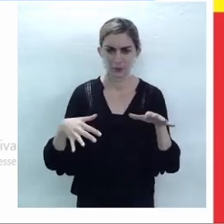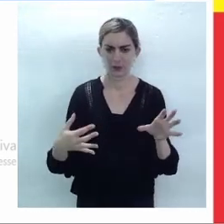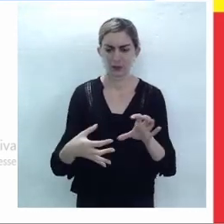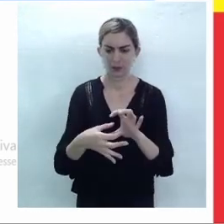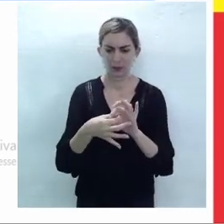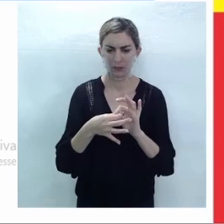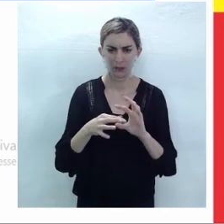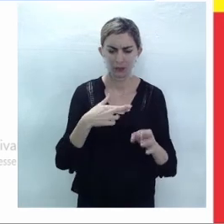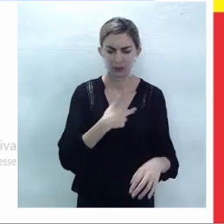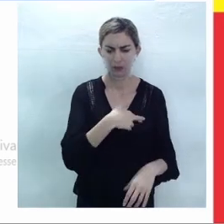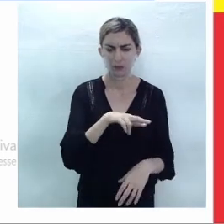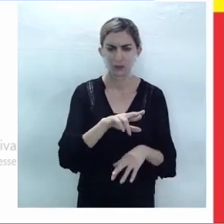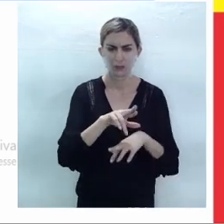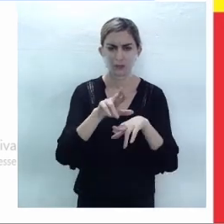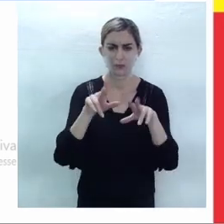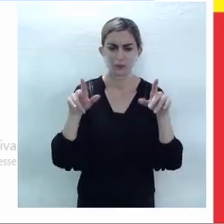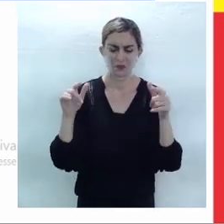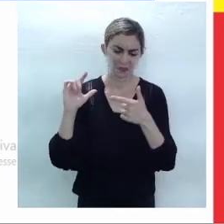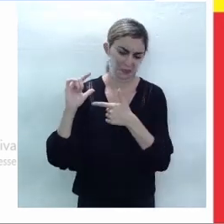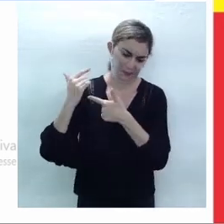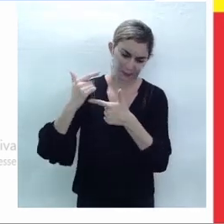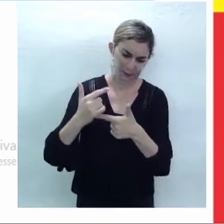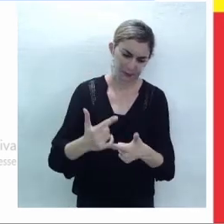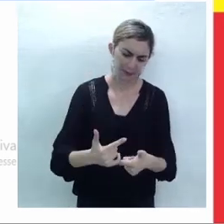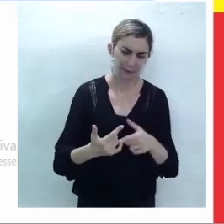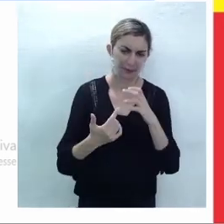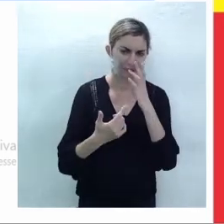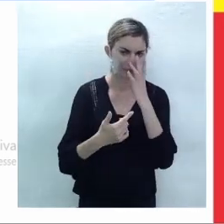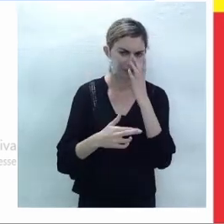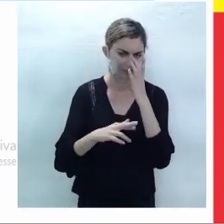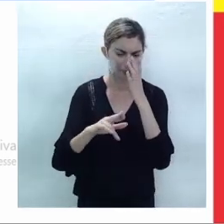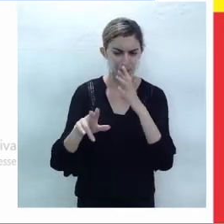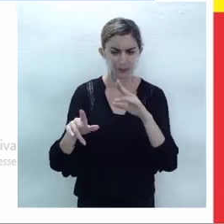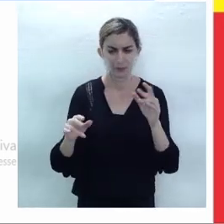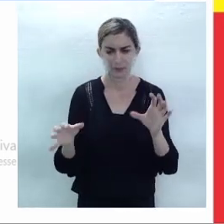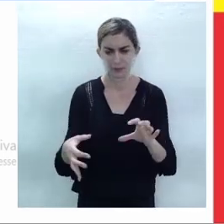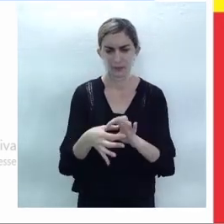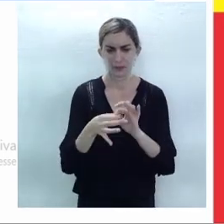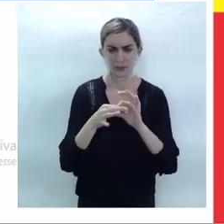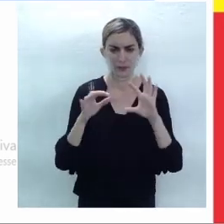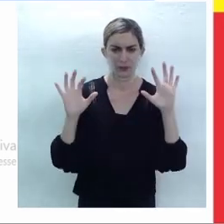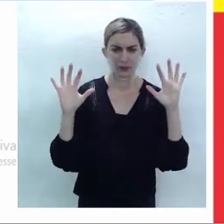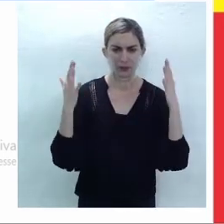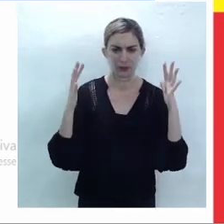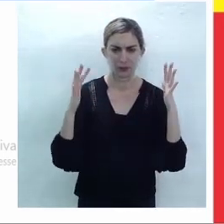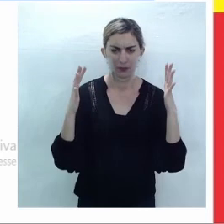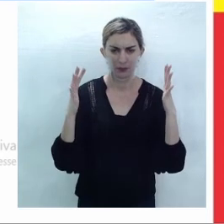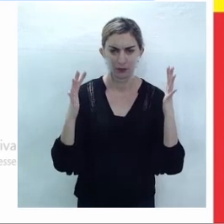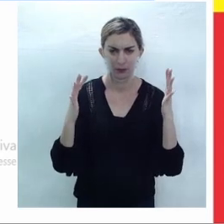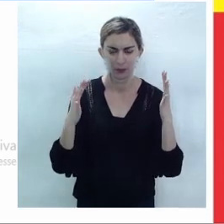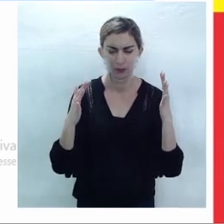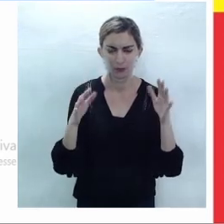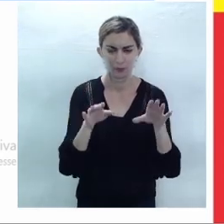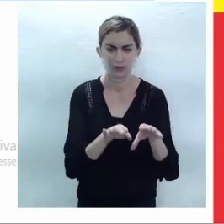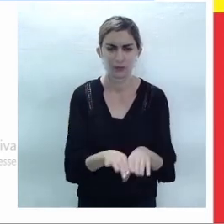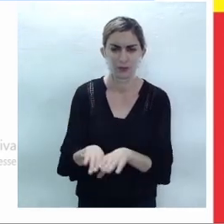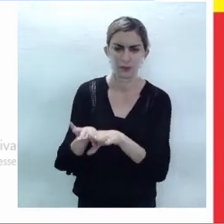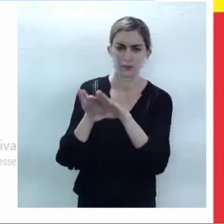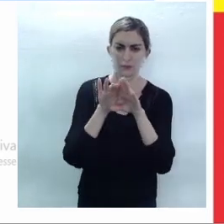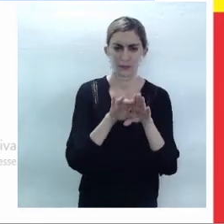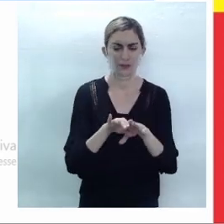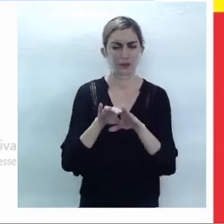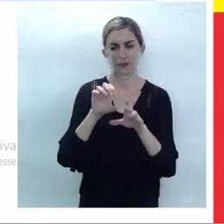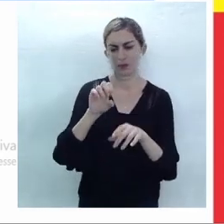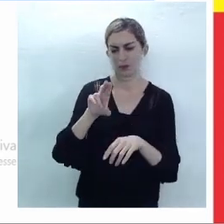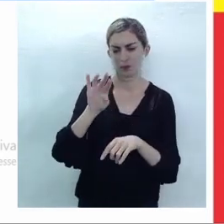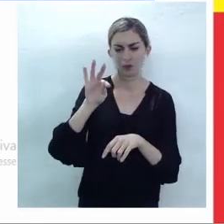aí, vários membros de tradições religiosas diferentes estão celebrando pontos em comum, não é isso? Um